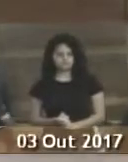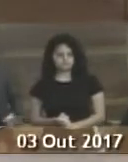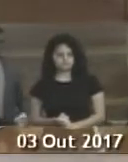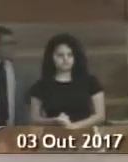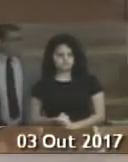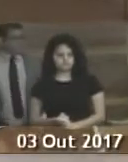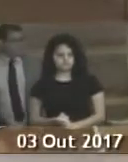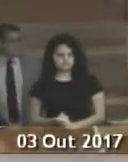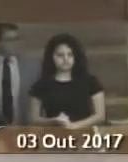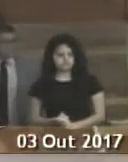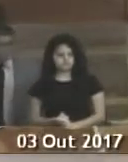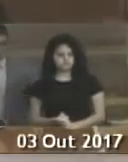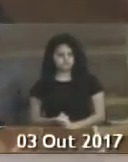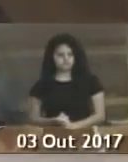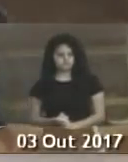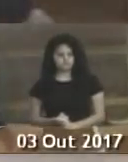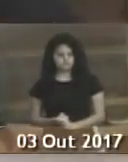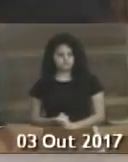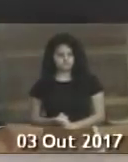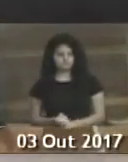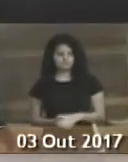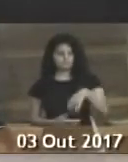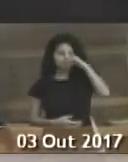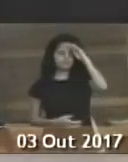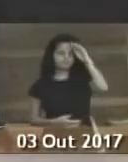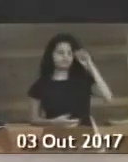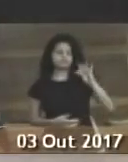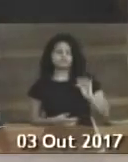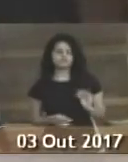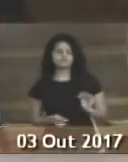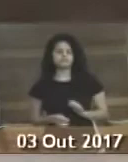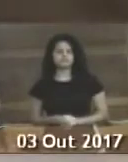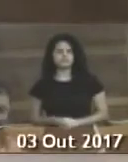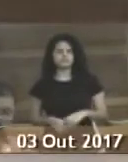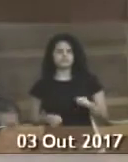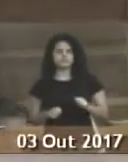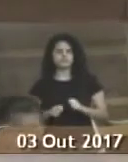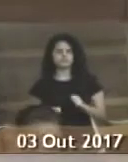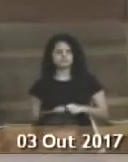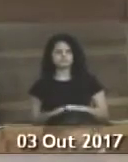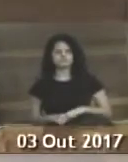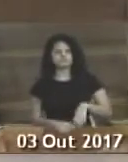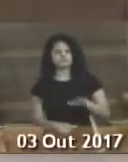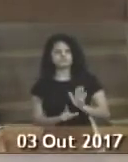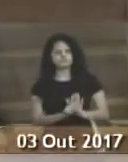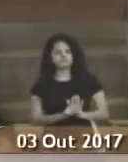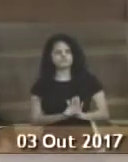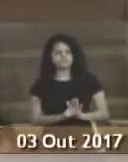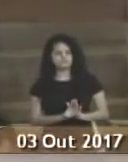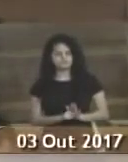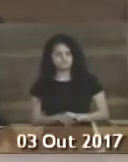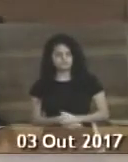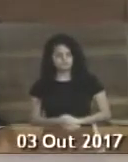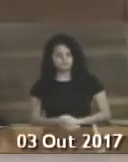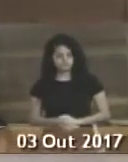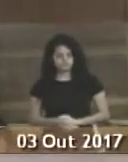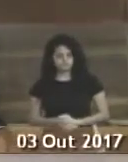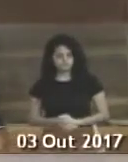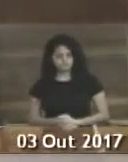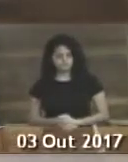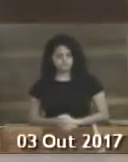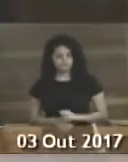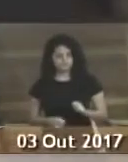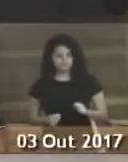especial. Requerimento verbal do vereador Sargento Timóteo para o projeto de lei de número 083/2017, de autoria da